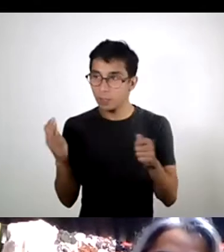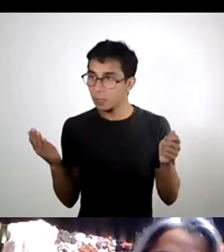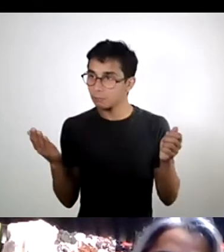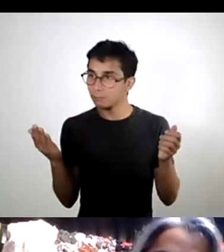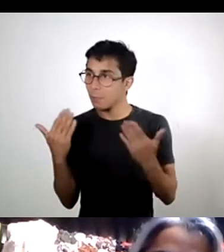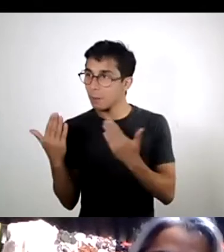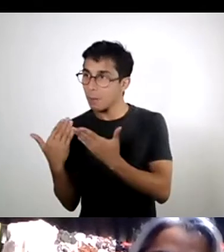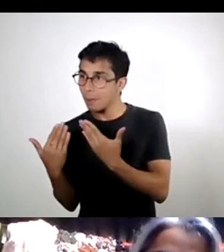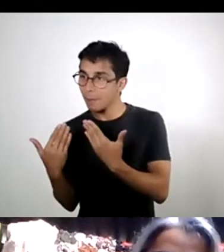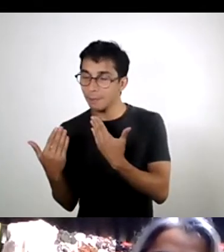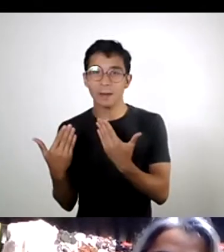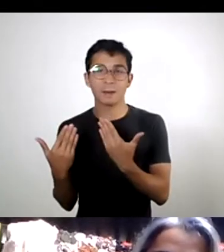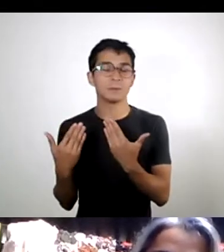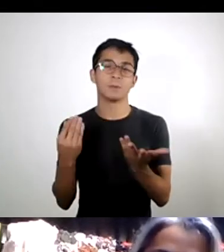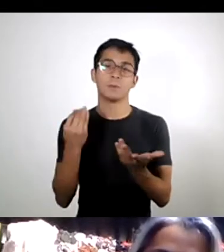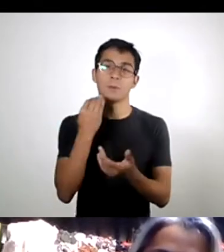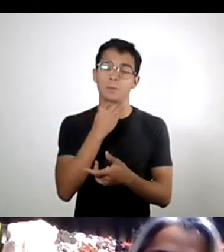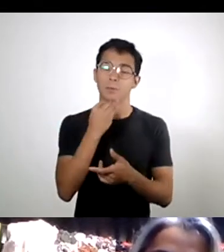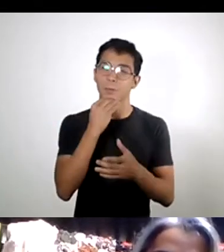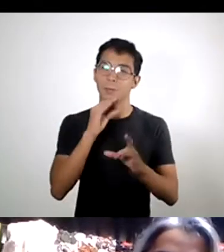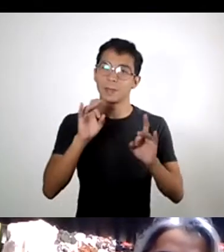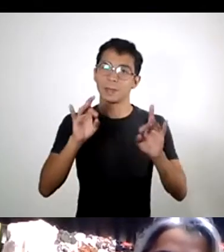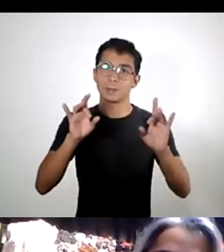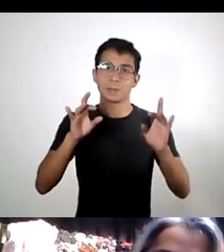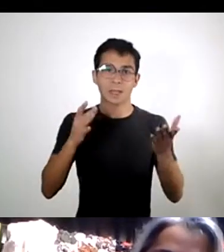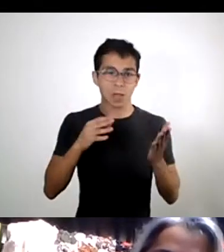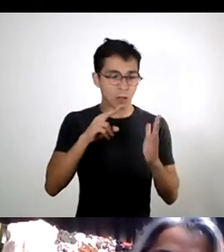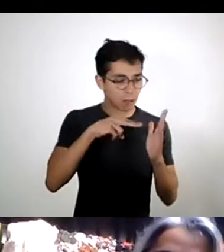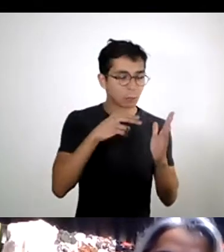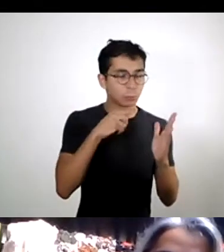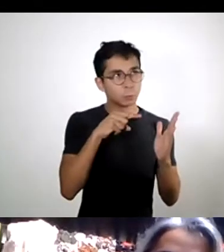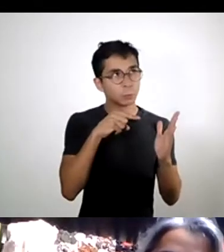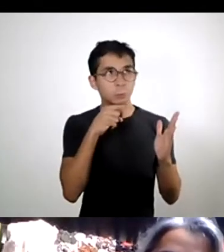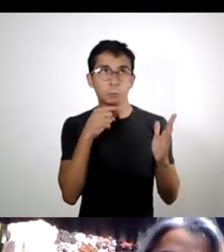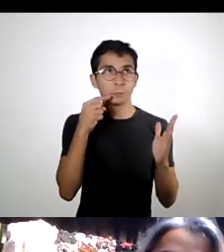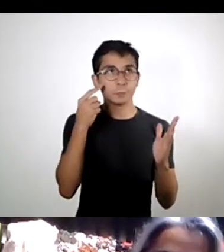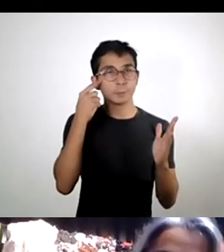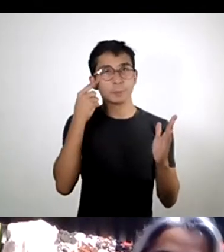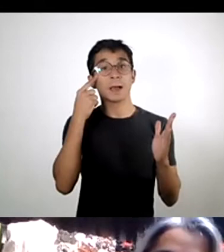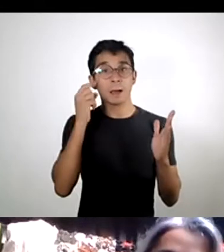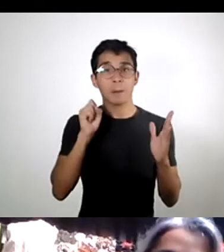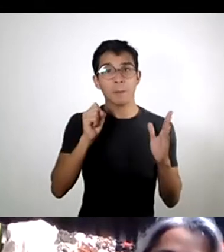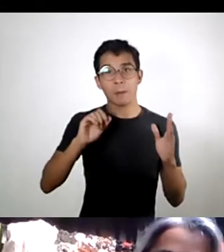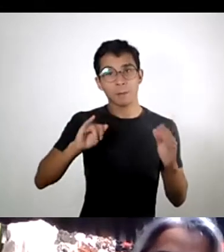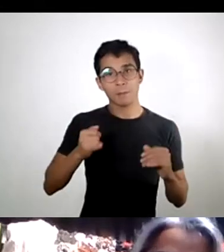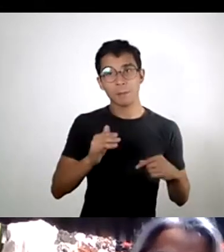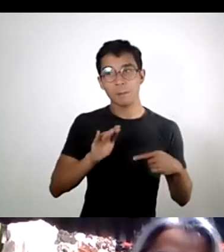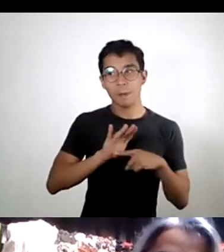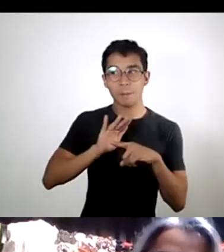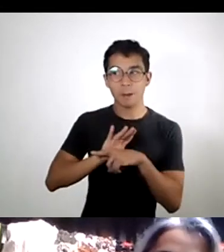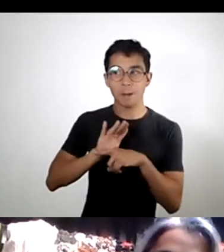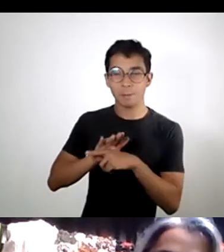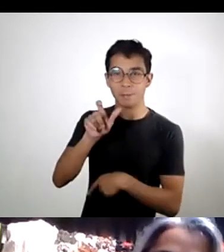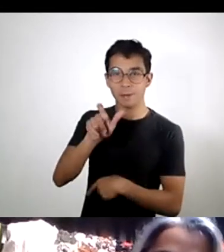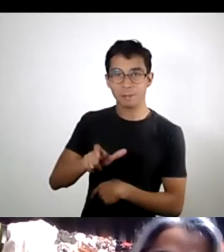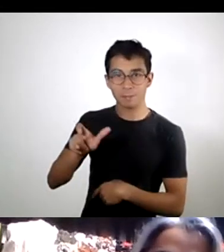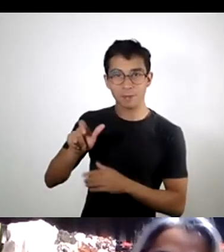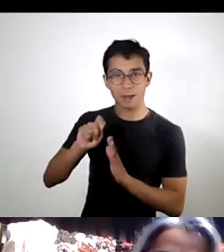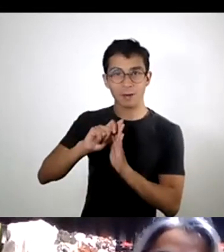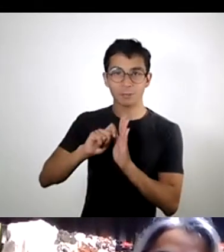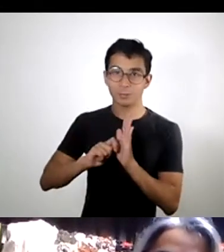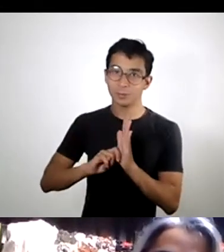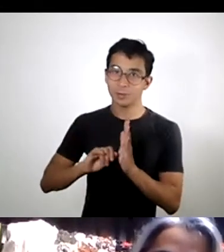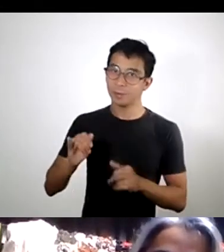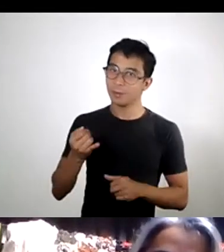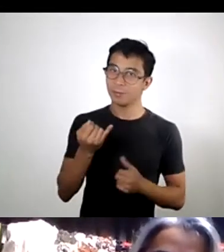conversar com ela diretamente, tirar dúvidas. E se a gente tivesse num ambiente, numa sala, né, fisicamente, a gente podia abraçar,